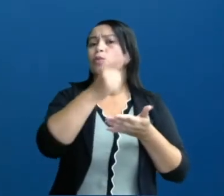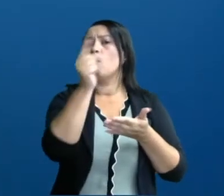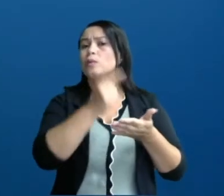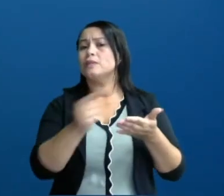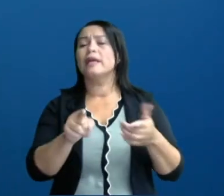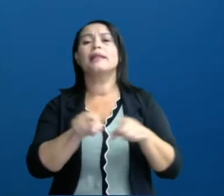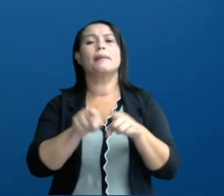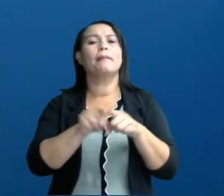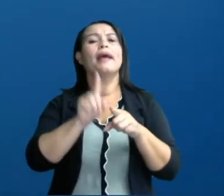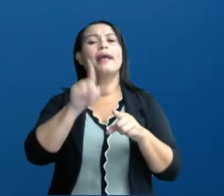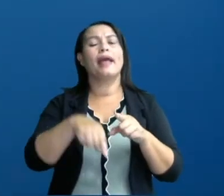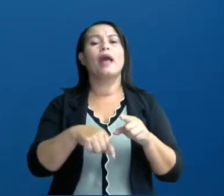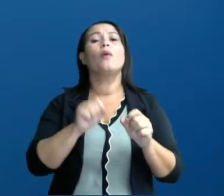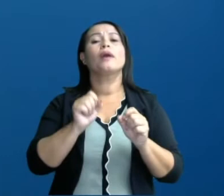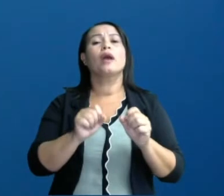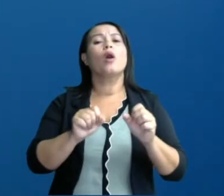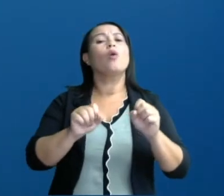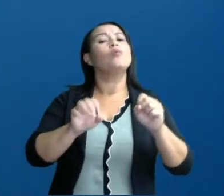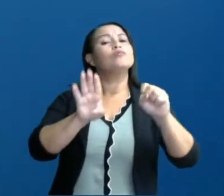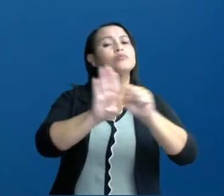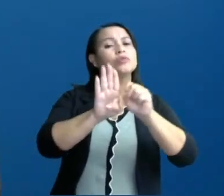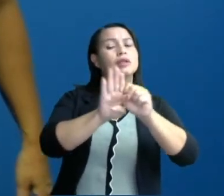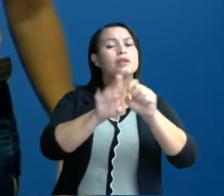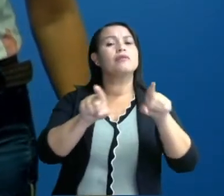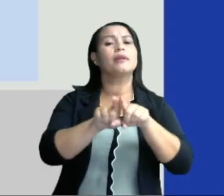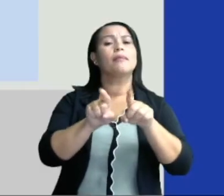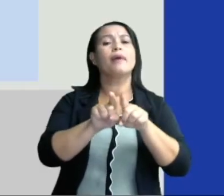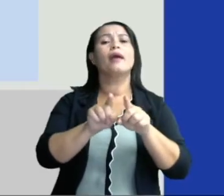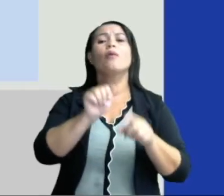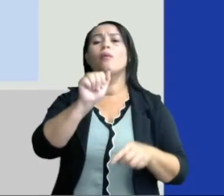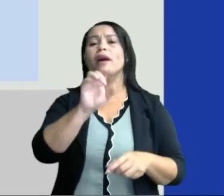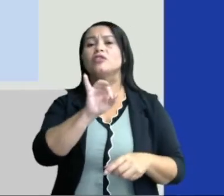Adjetivo, substantivo, tá?